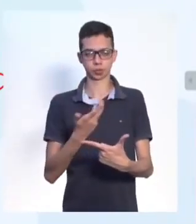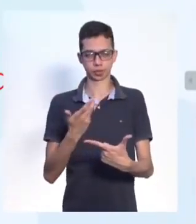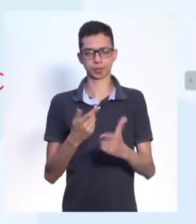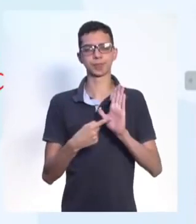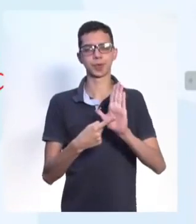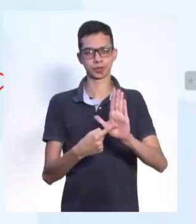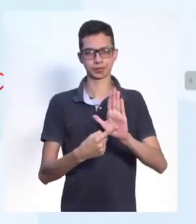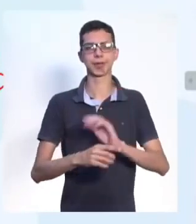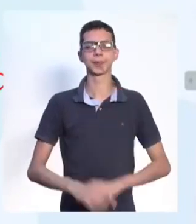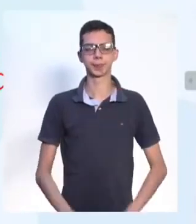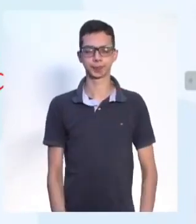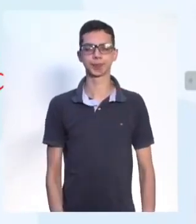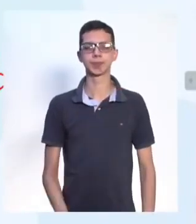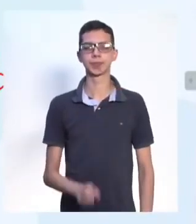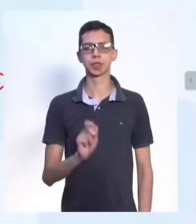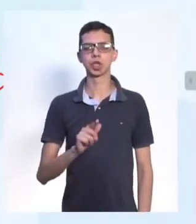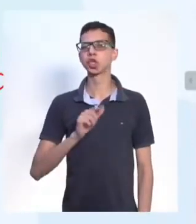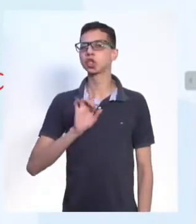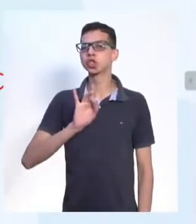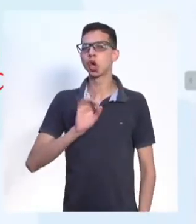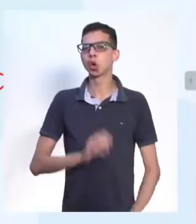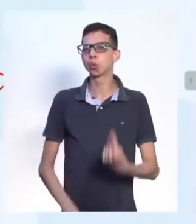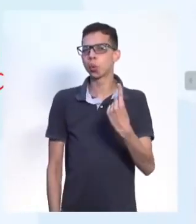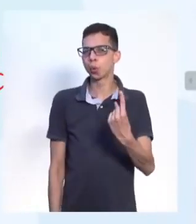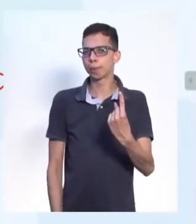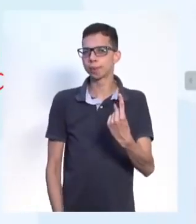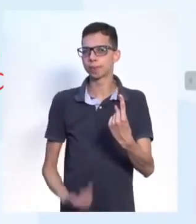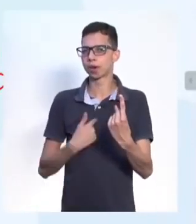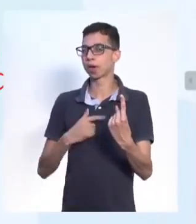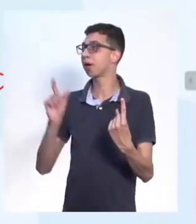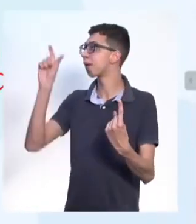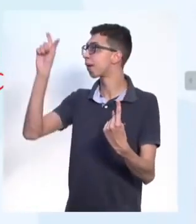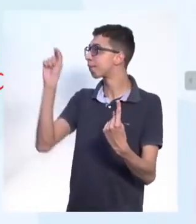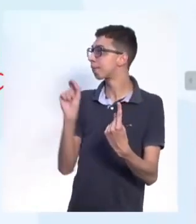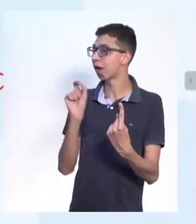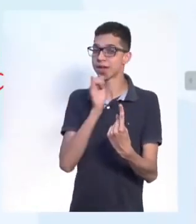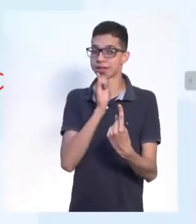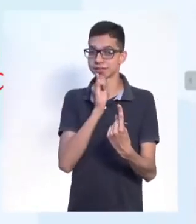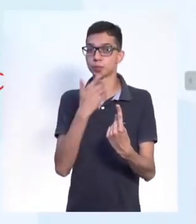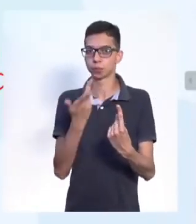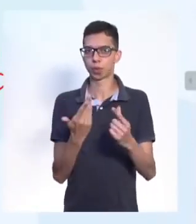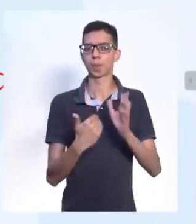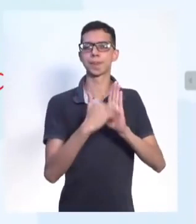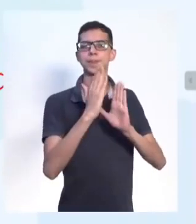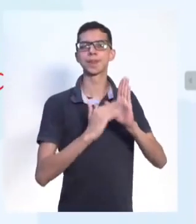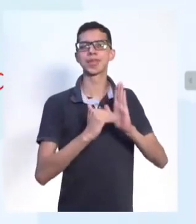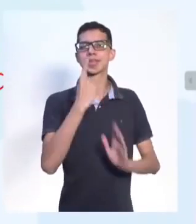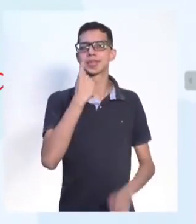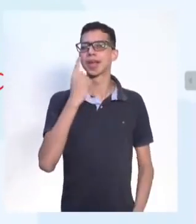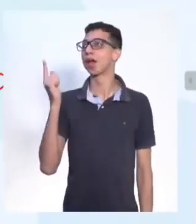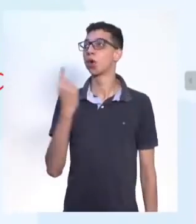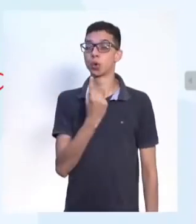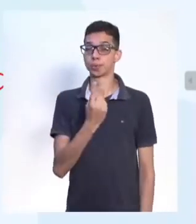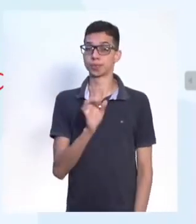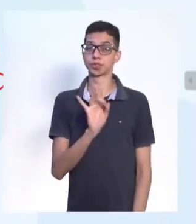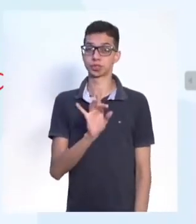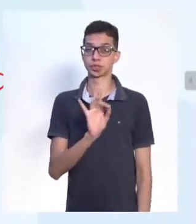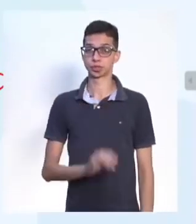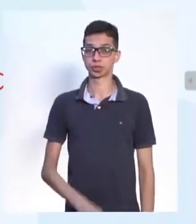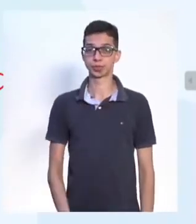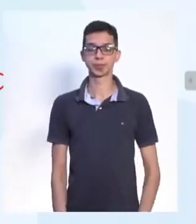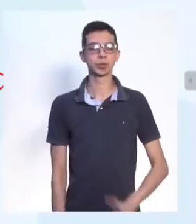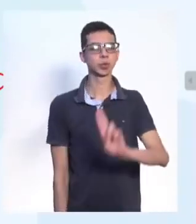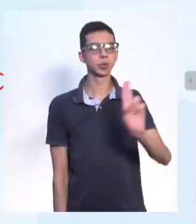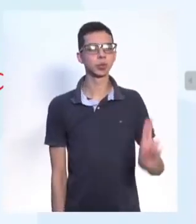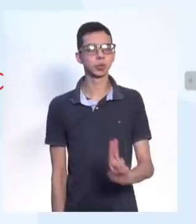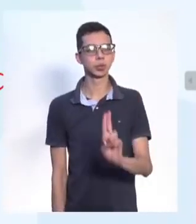quero pegar apenas uma parte, ó. Então aqui, Osmar, vou pintar uma parte aqui. Legal. Eu quero só essa parte. Então eu